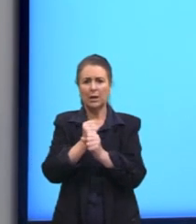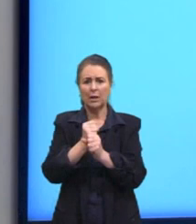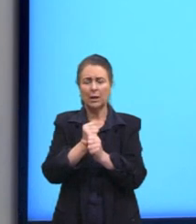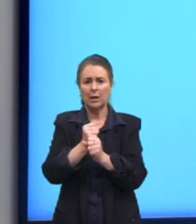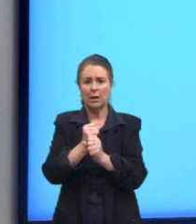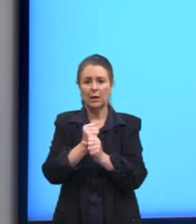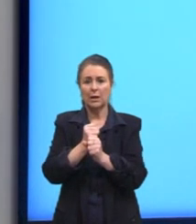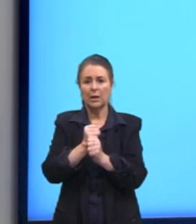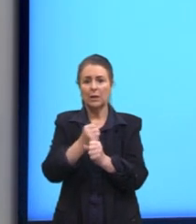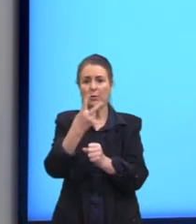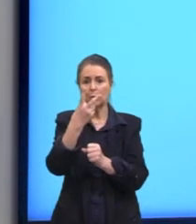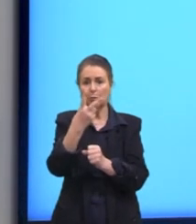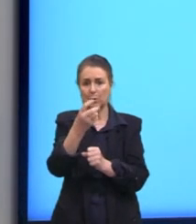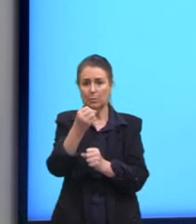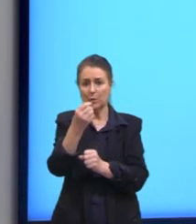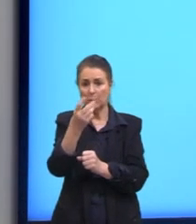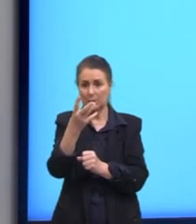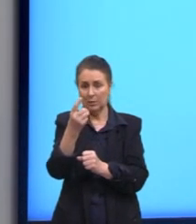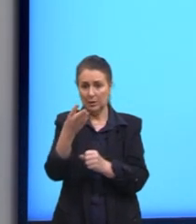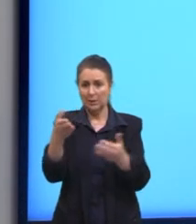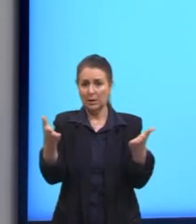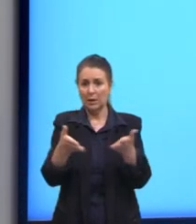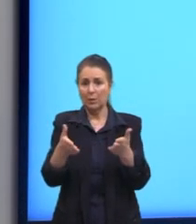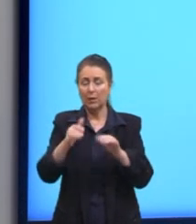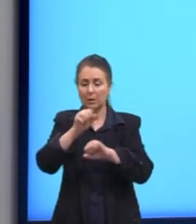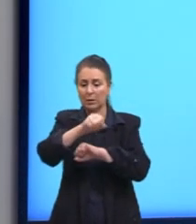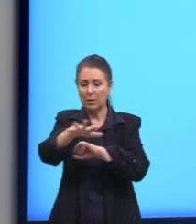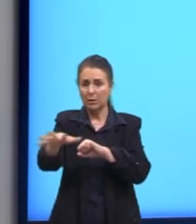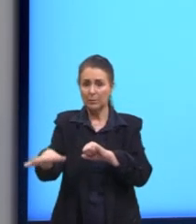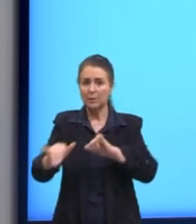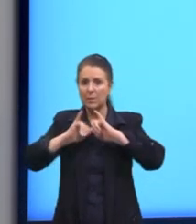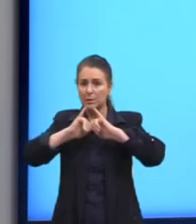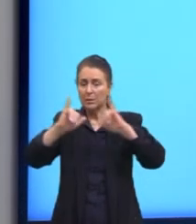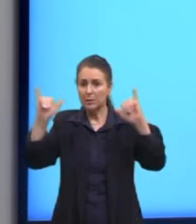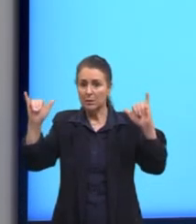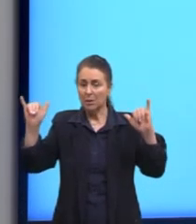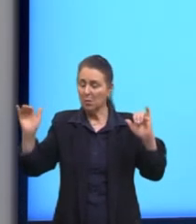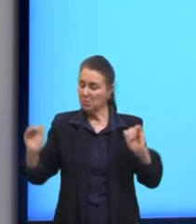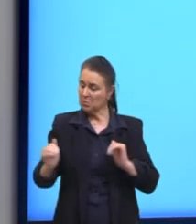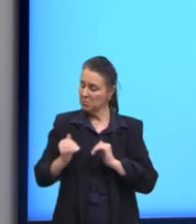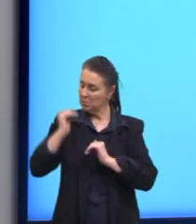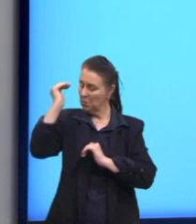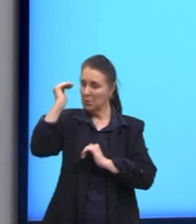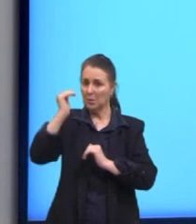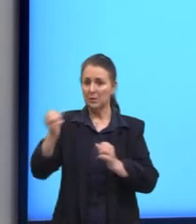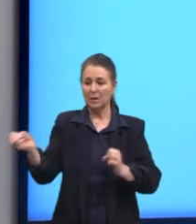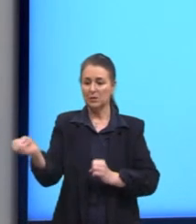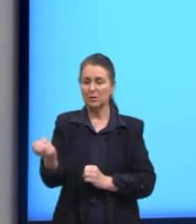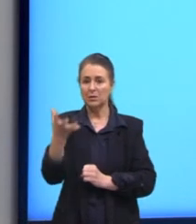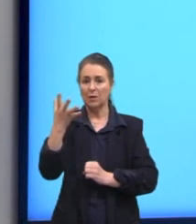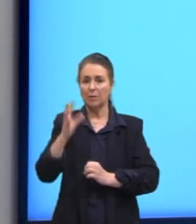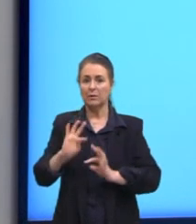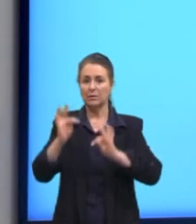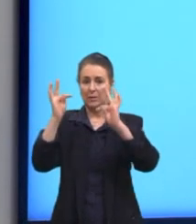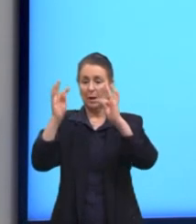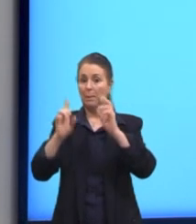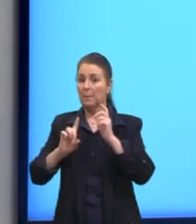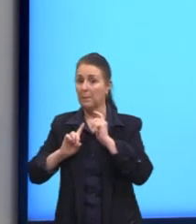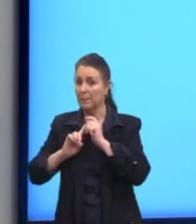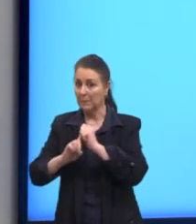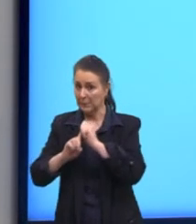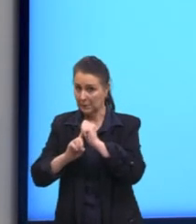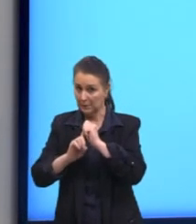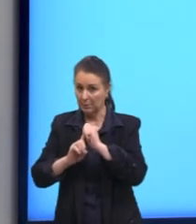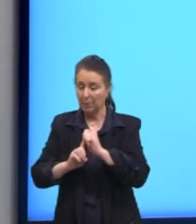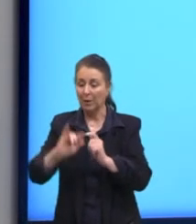gente? Atualmente prevalece na mídia um discurso de exaltação das novas tecnologias, principalmente aquelas ligadas às